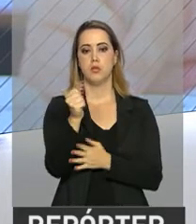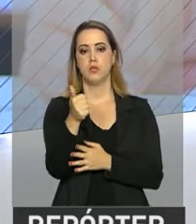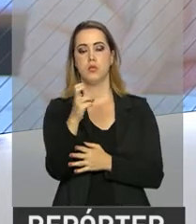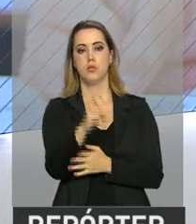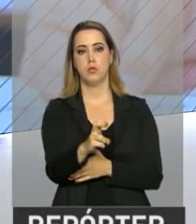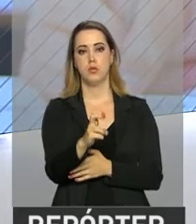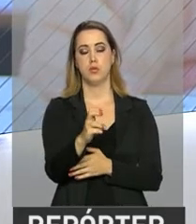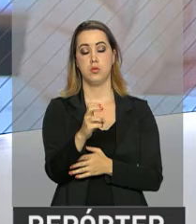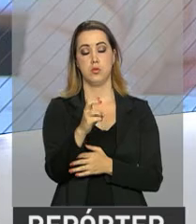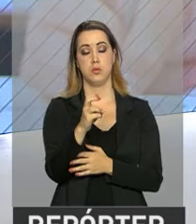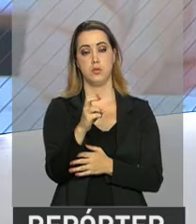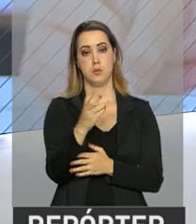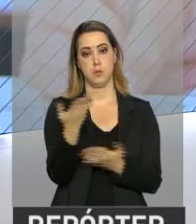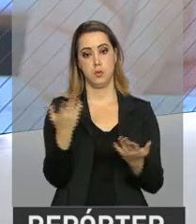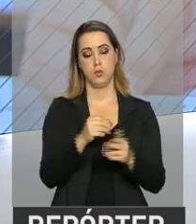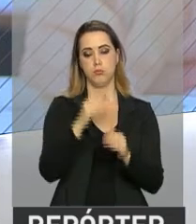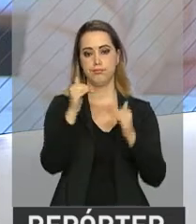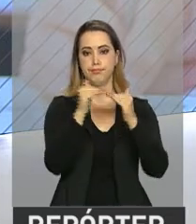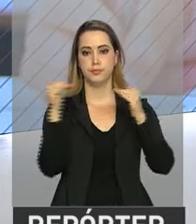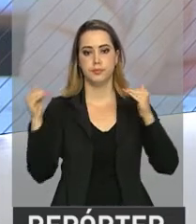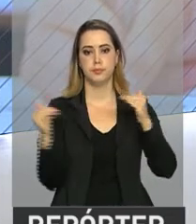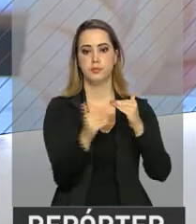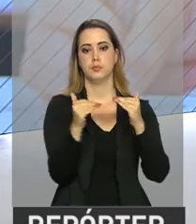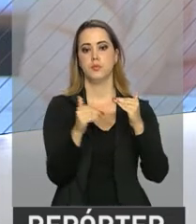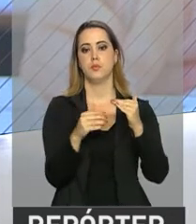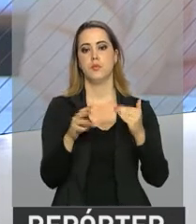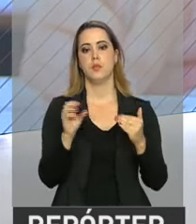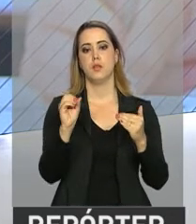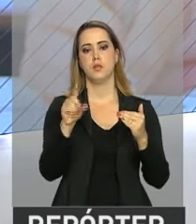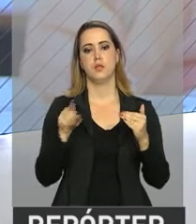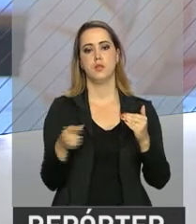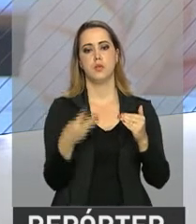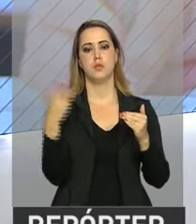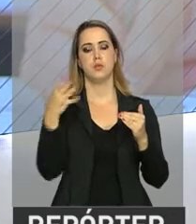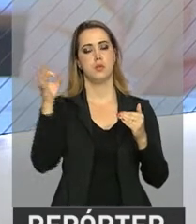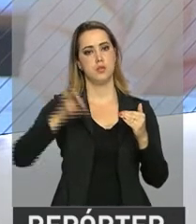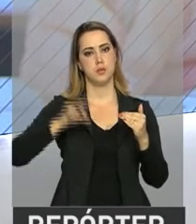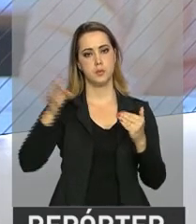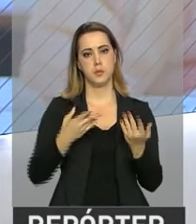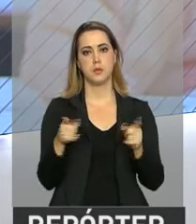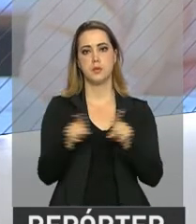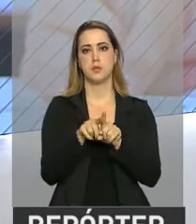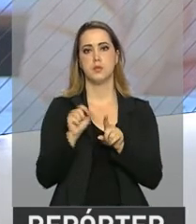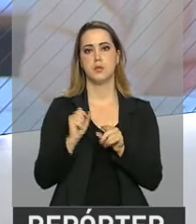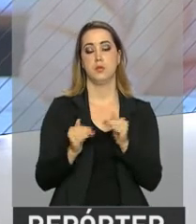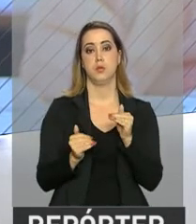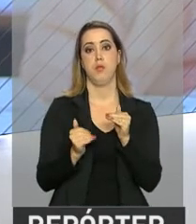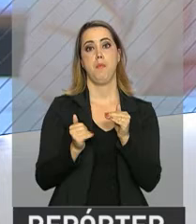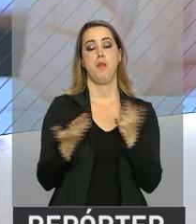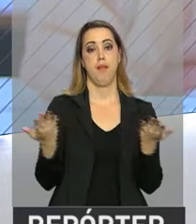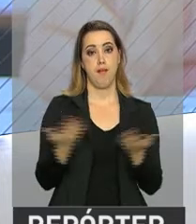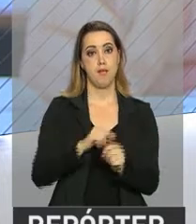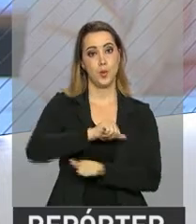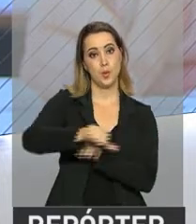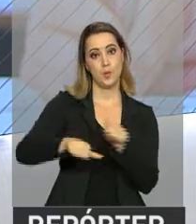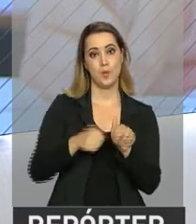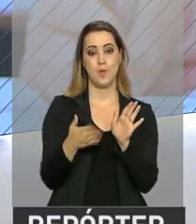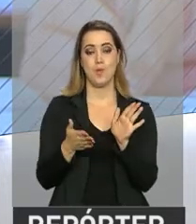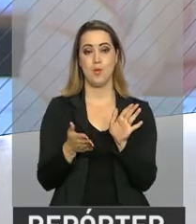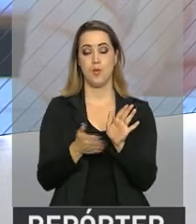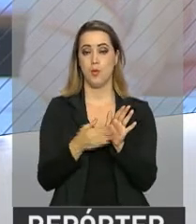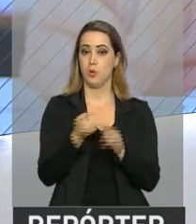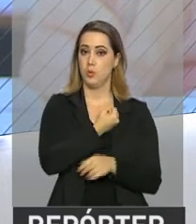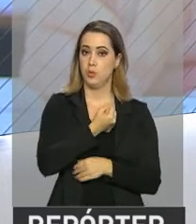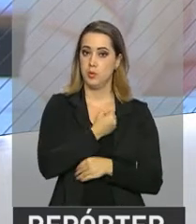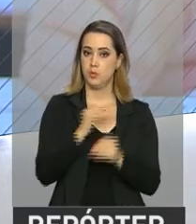caiu 0,3 por cento outro dado mostra que aumentou a quantidade de crianças de 4 a 5 anos nas escolas